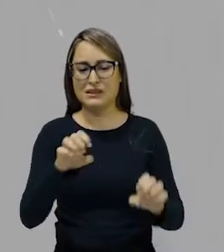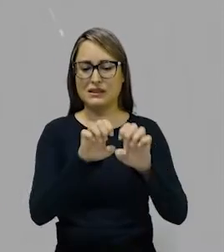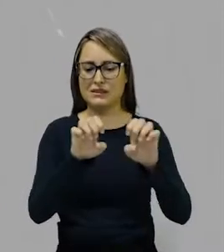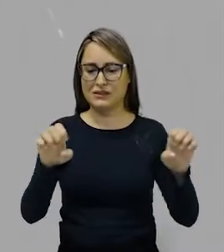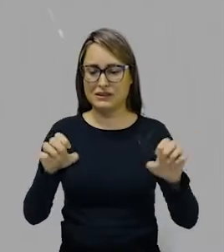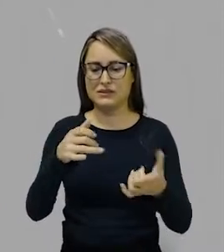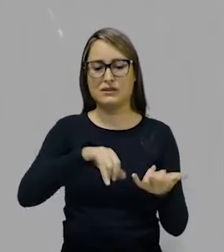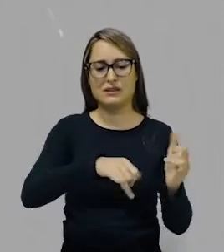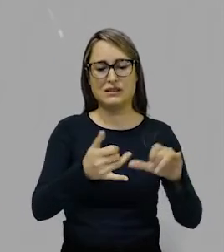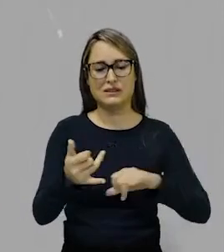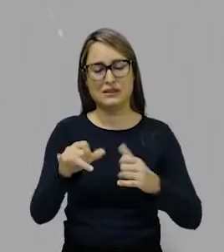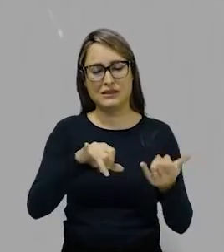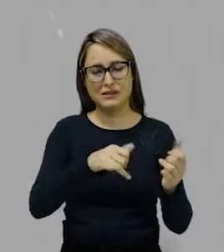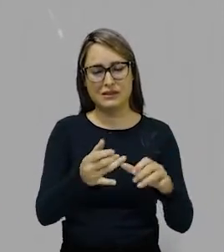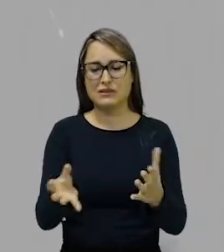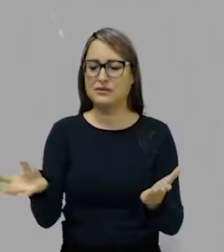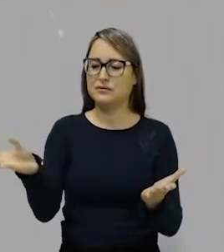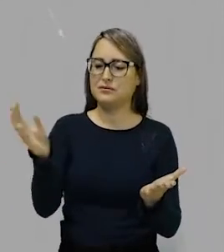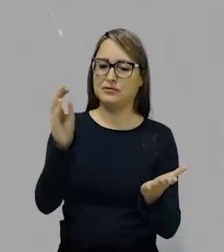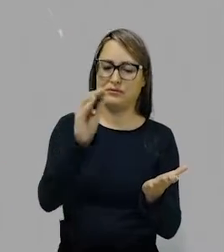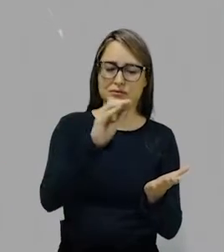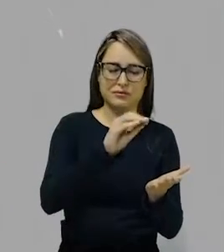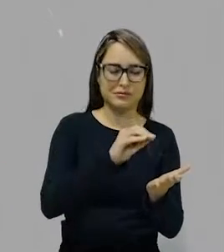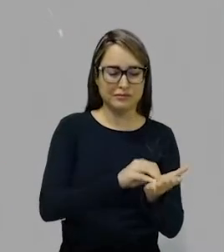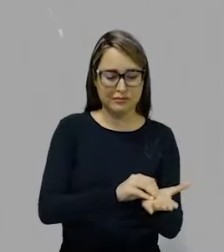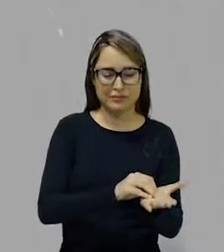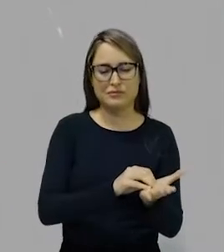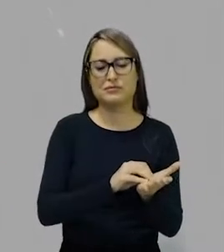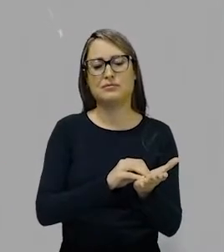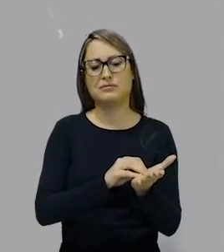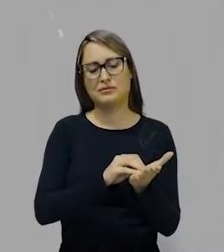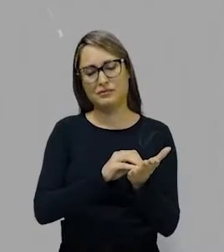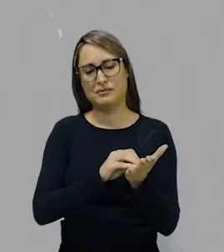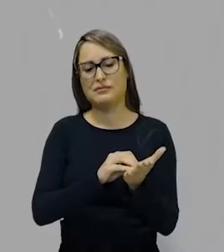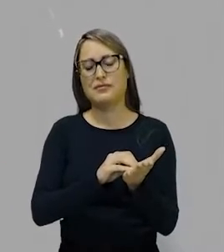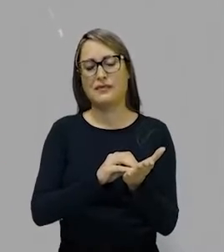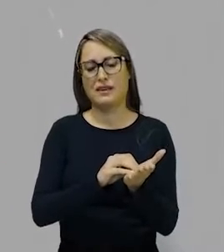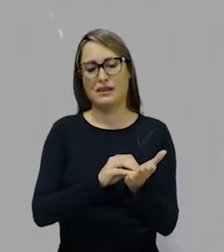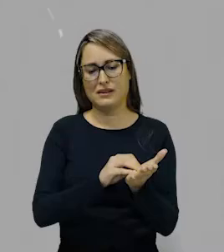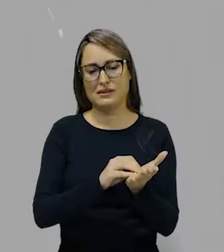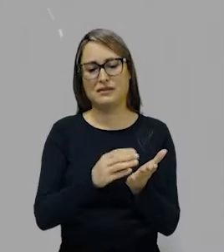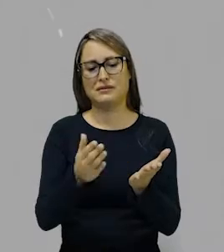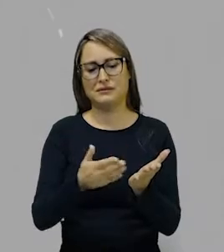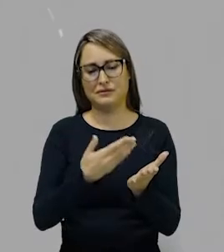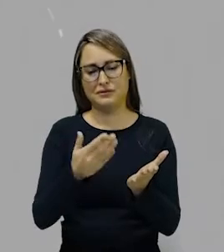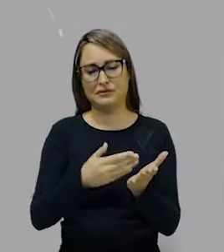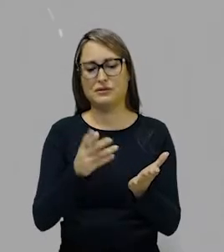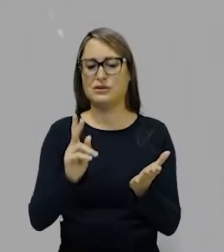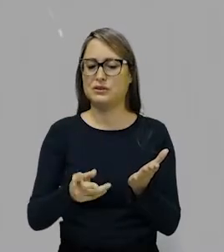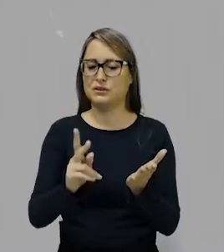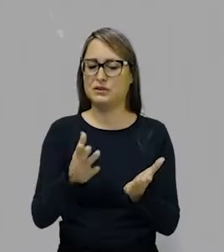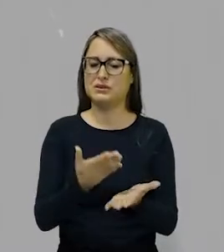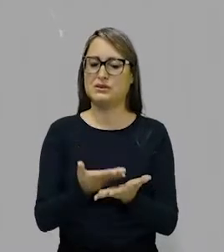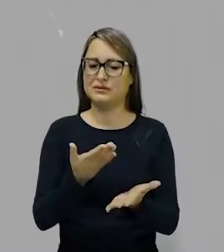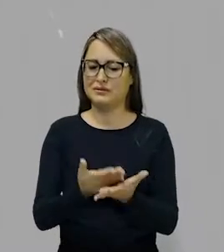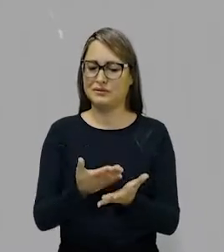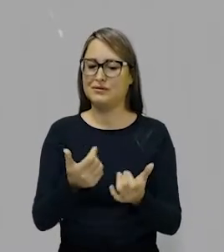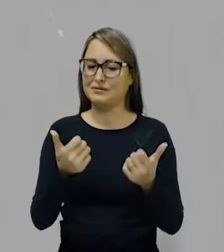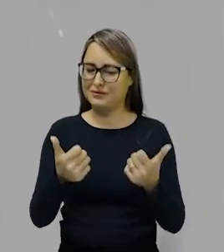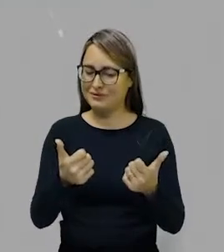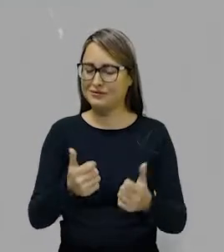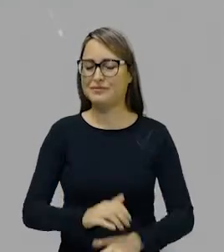química, e aí você vai transferir para o seu caderno e você vai continuar os seus estudos. Show de